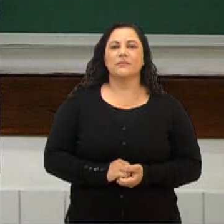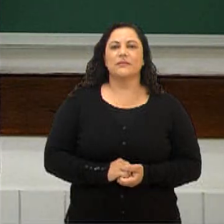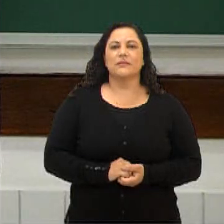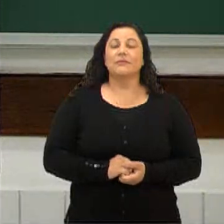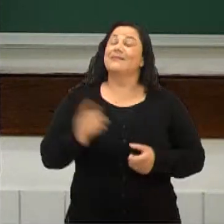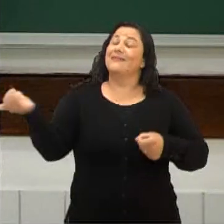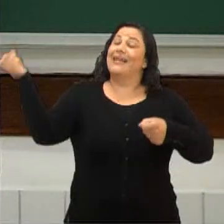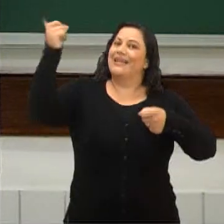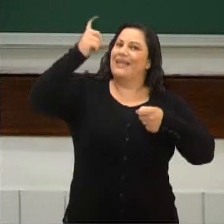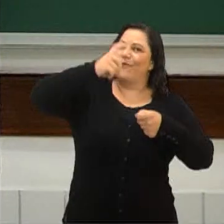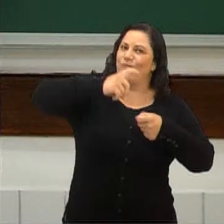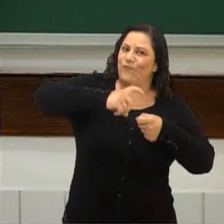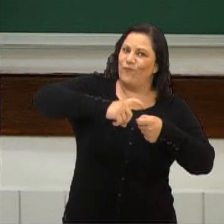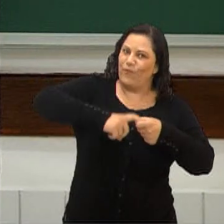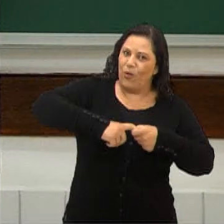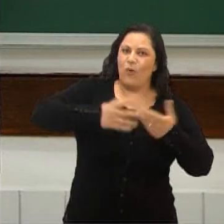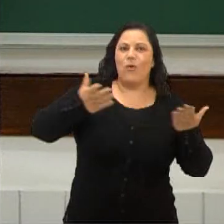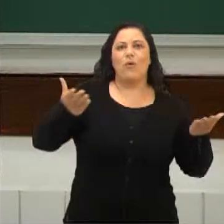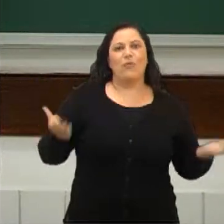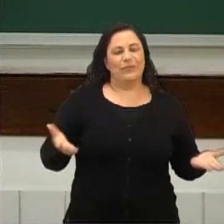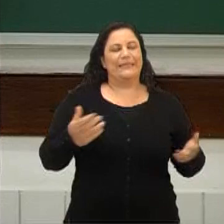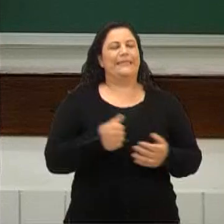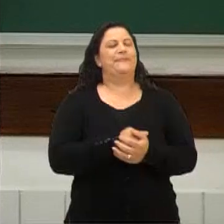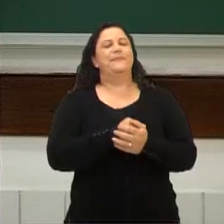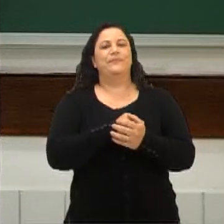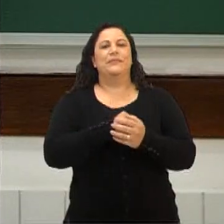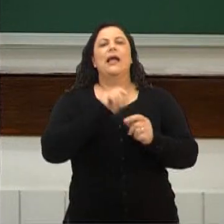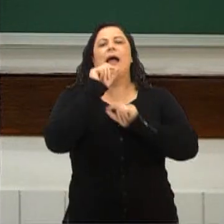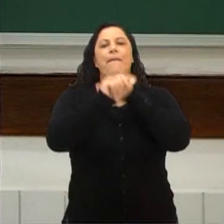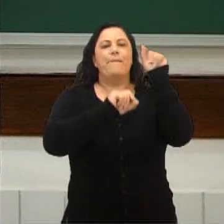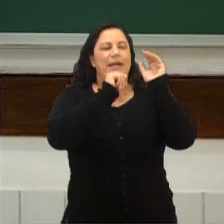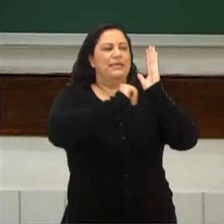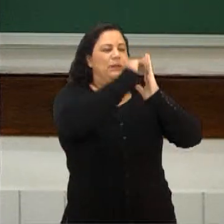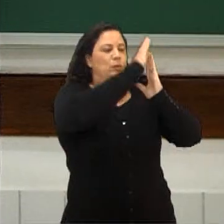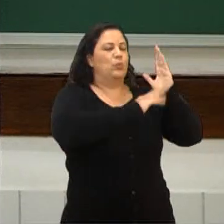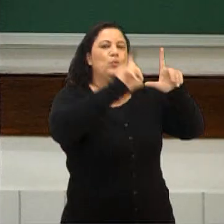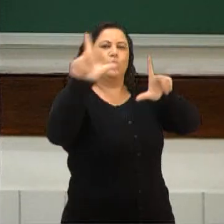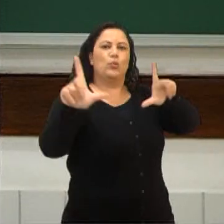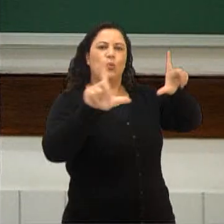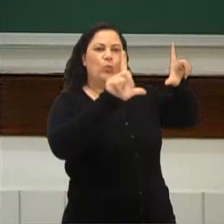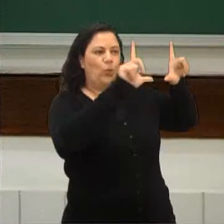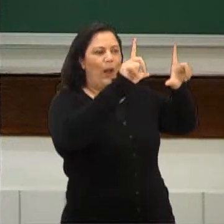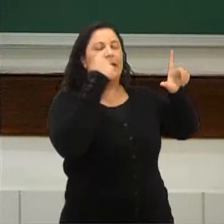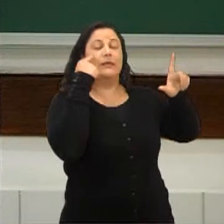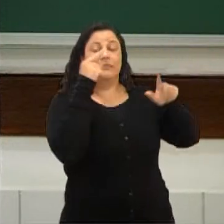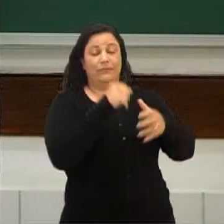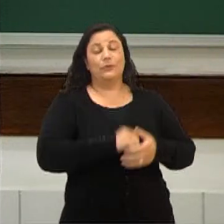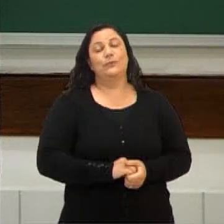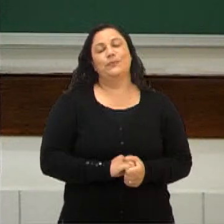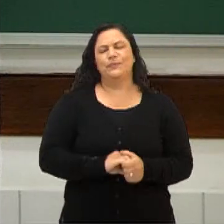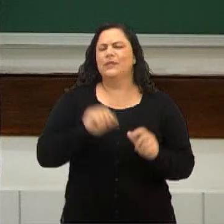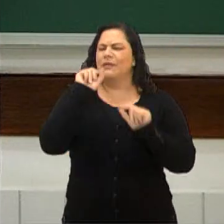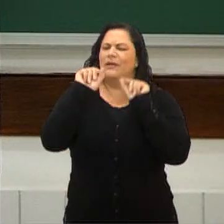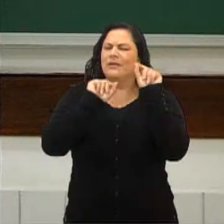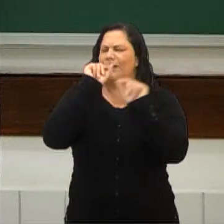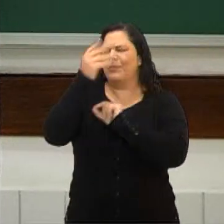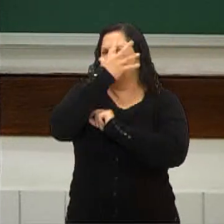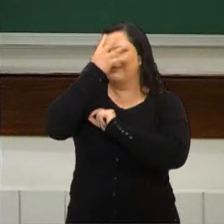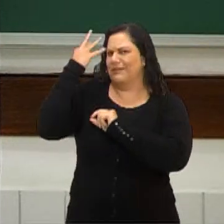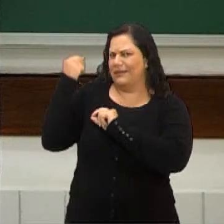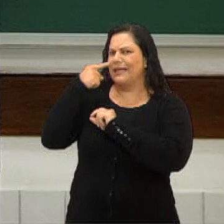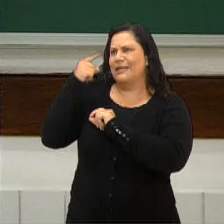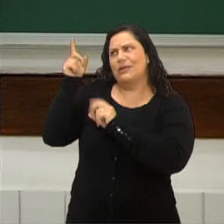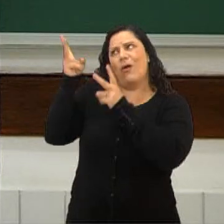De volta aqui, né, pessoal? Mais uma obra aí para vocês verem, né? Não podemos esquecer, né, que o tema hoje é bem bacana, até para você